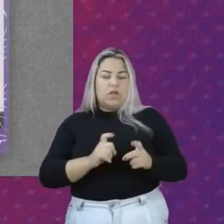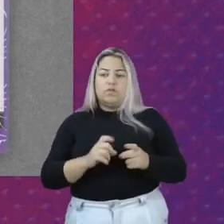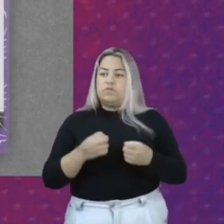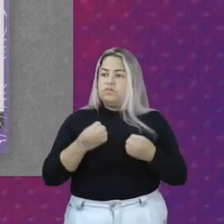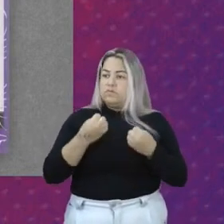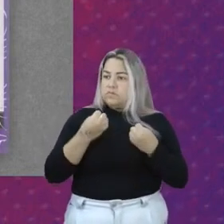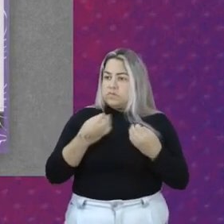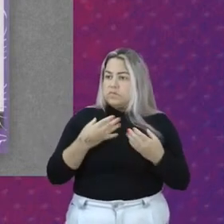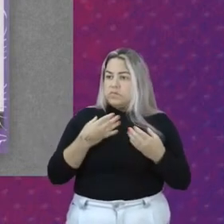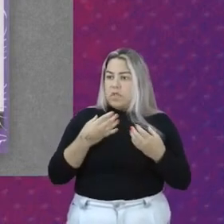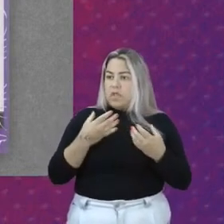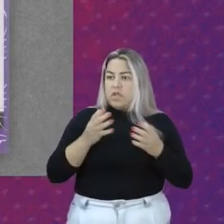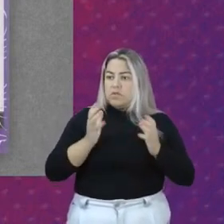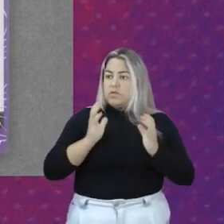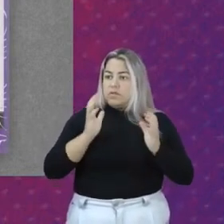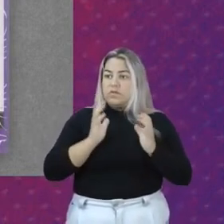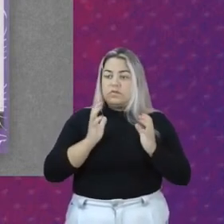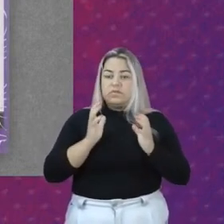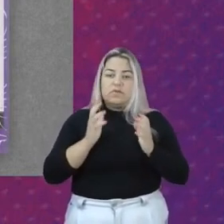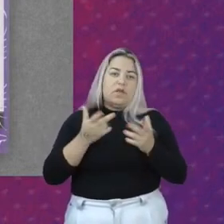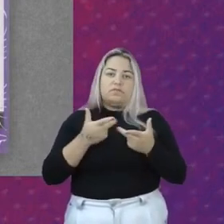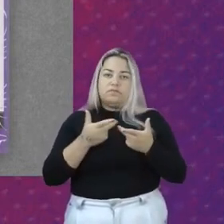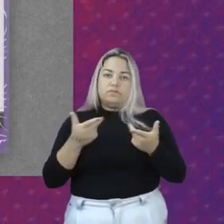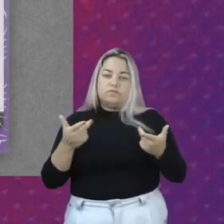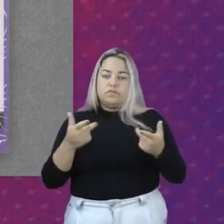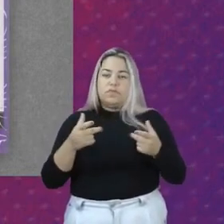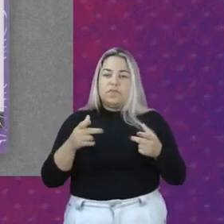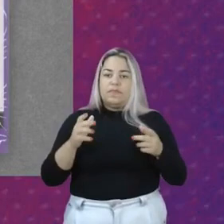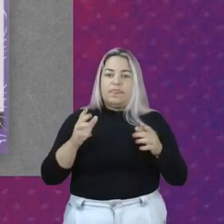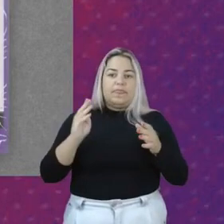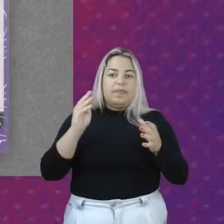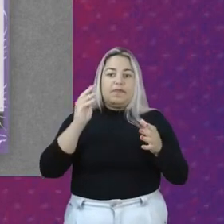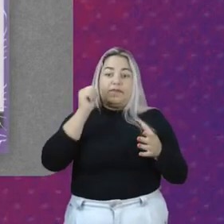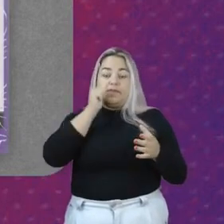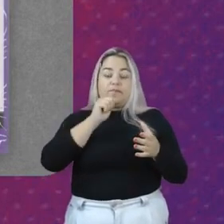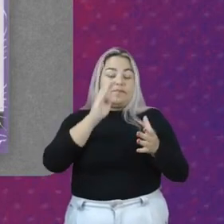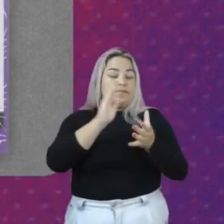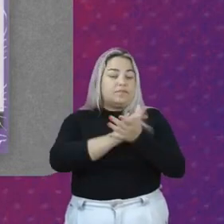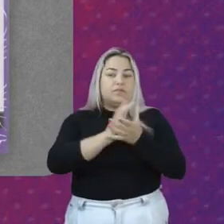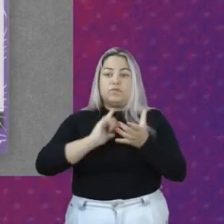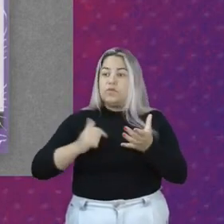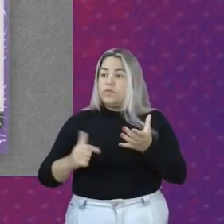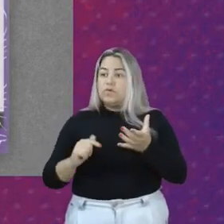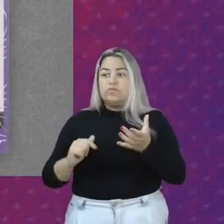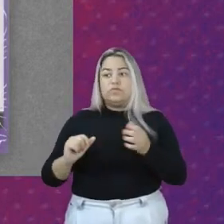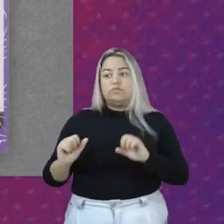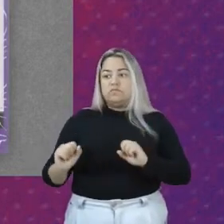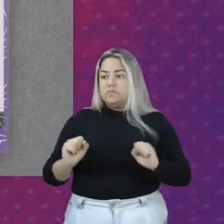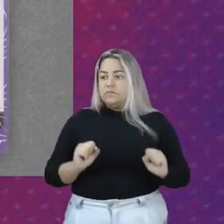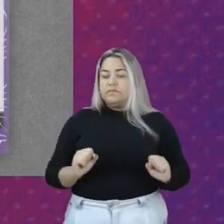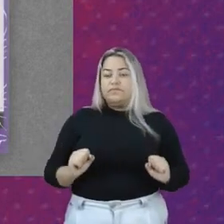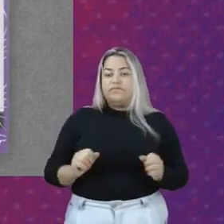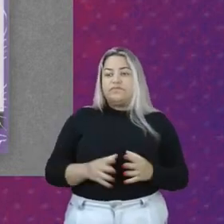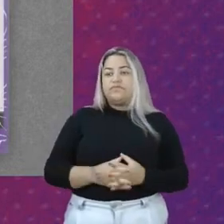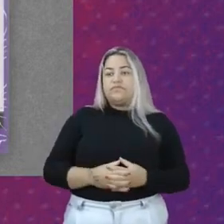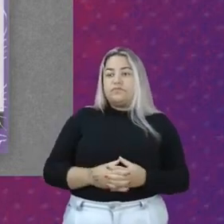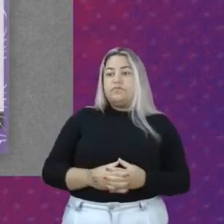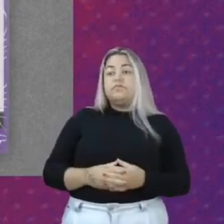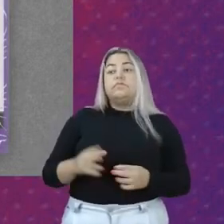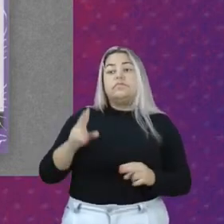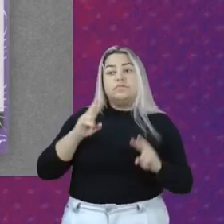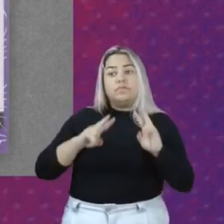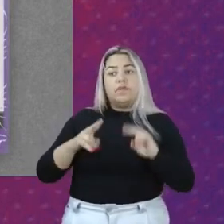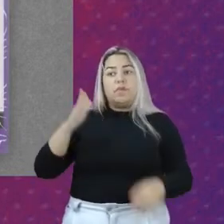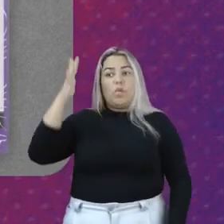da esposa. Então, a mulher não tinha poder sobre essas questões. E lá embaixo a gente vê também